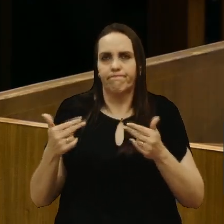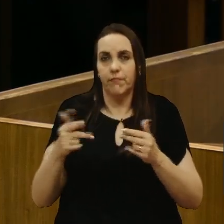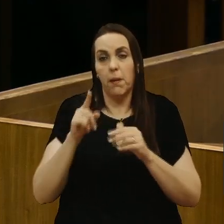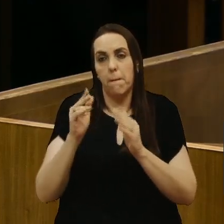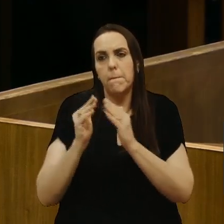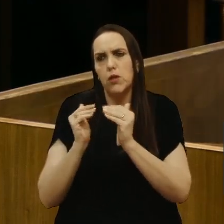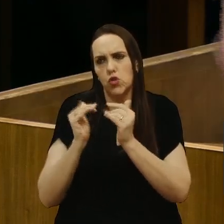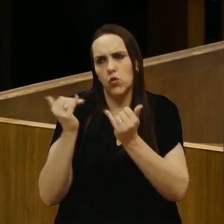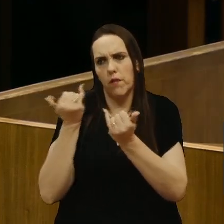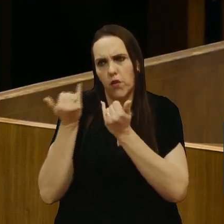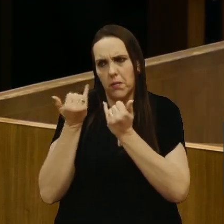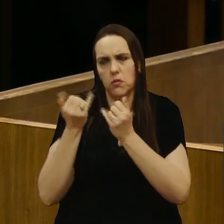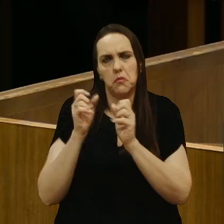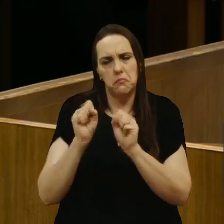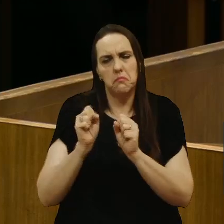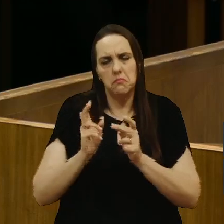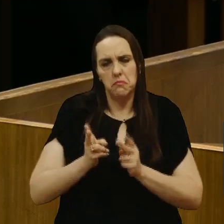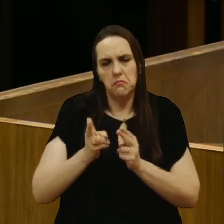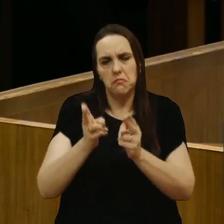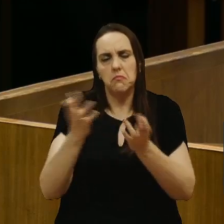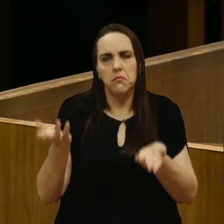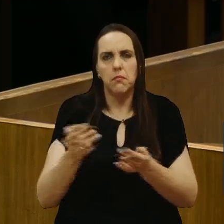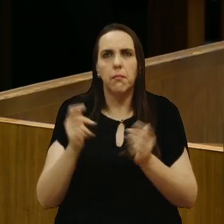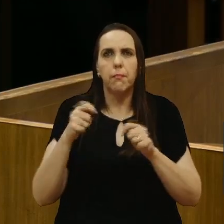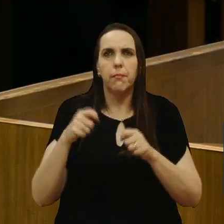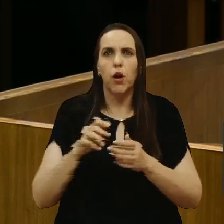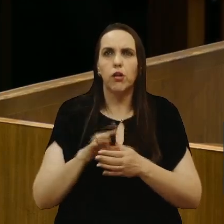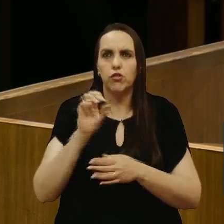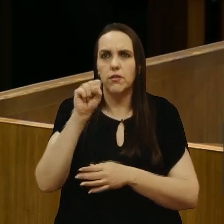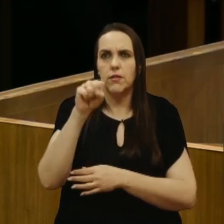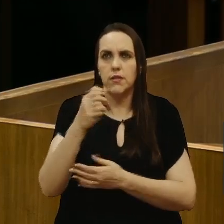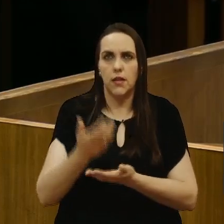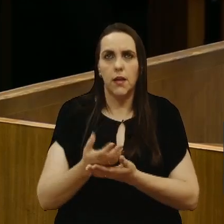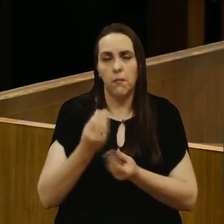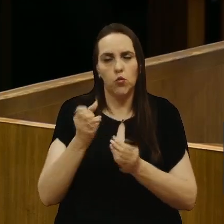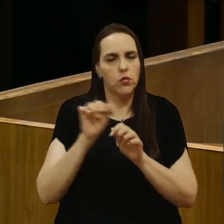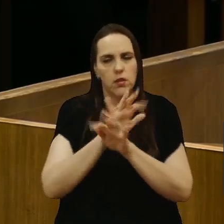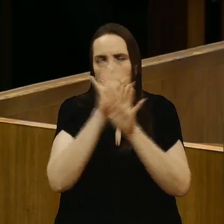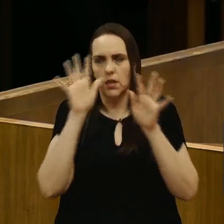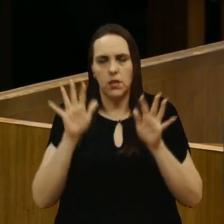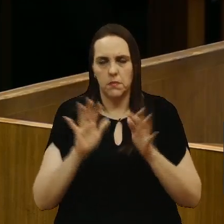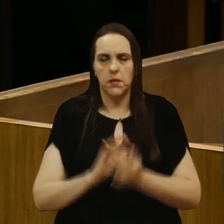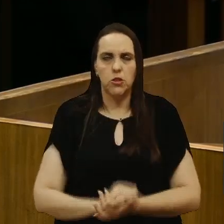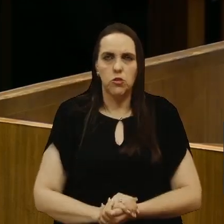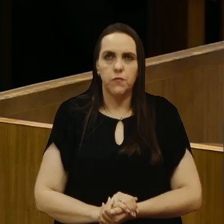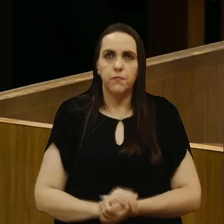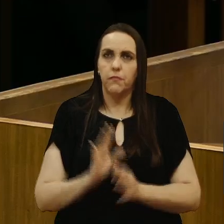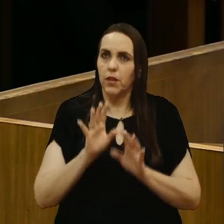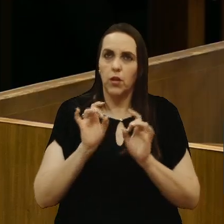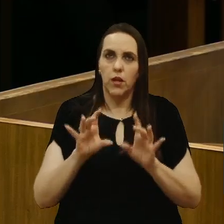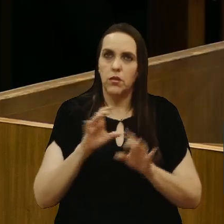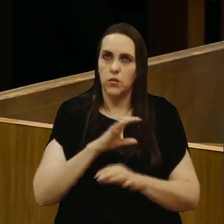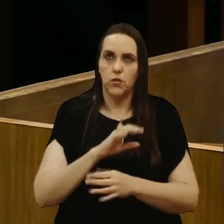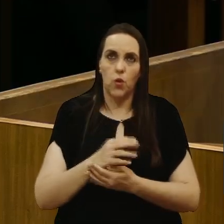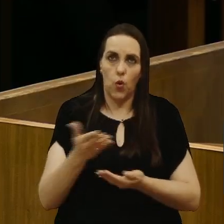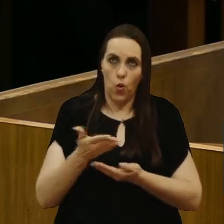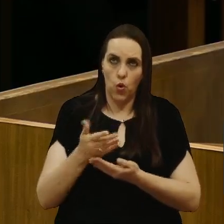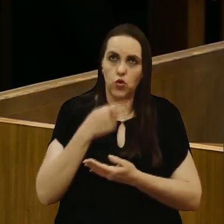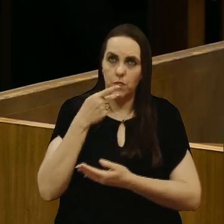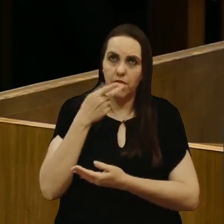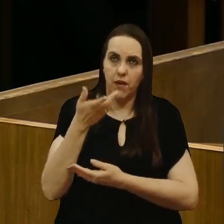de informação, se a senhora quiser tocar à frente, a gente pode, sim, porque é muito transparente. Então, era isso hoje, minha